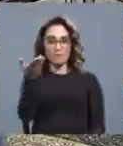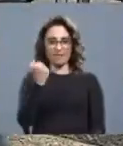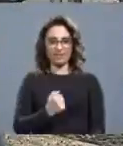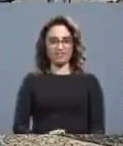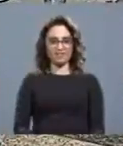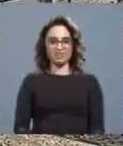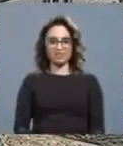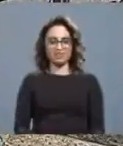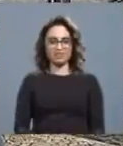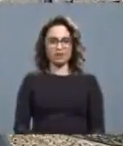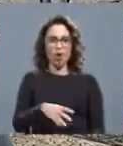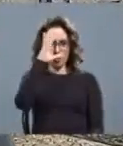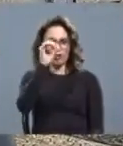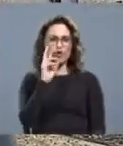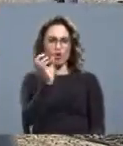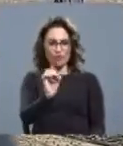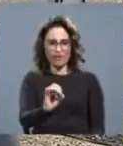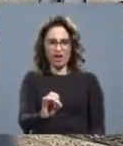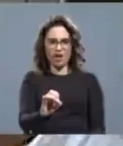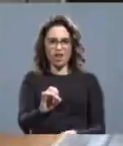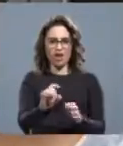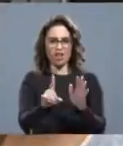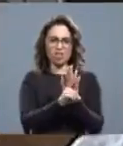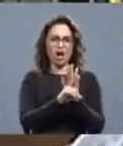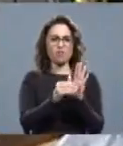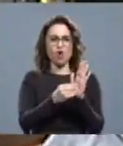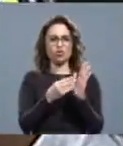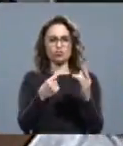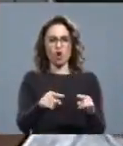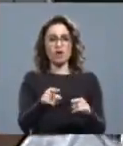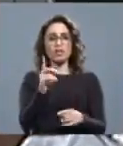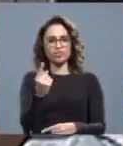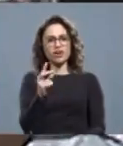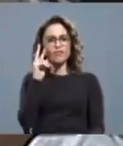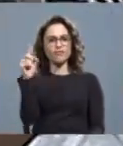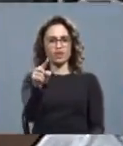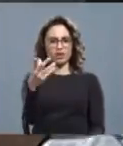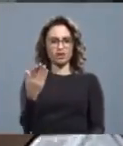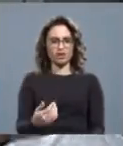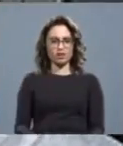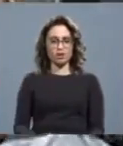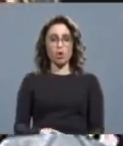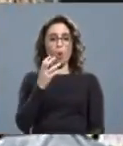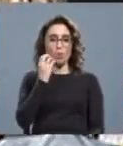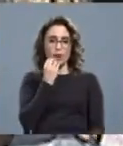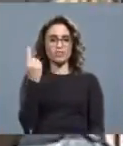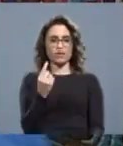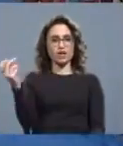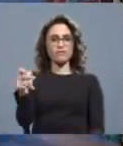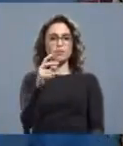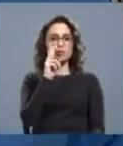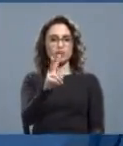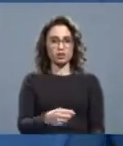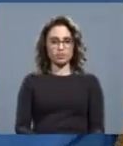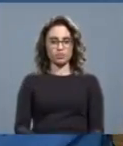É um gajo! Será que o governo não vê isto? Só põe as leis e não vê? Ele acabou de estar aqui para ver isto. O senhor Opecaia, que acabou de estar aqui para ver isto.